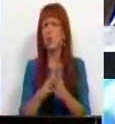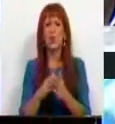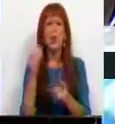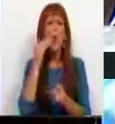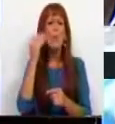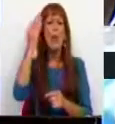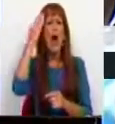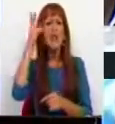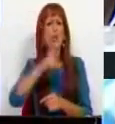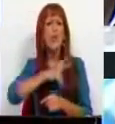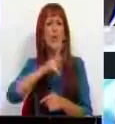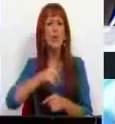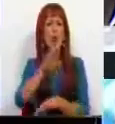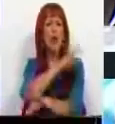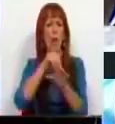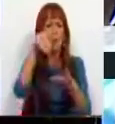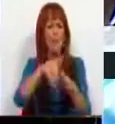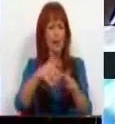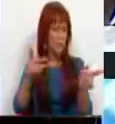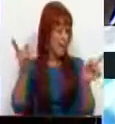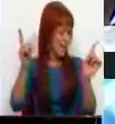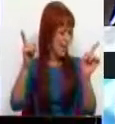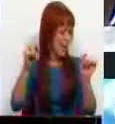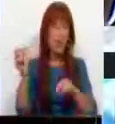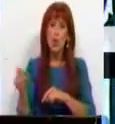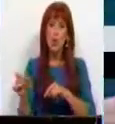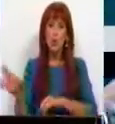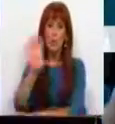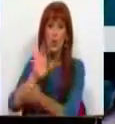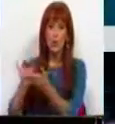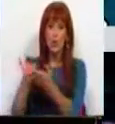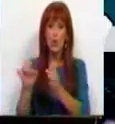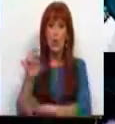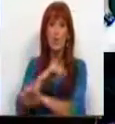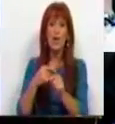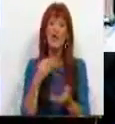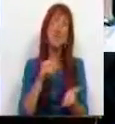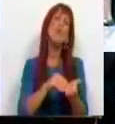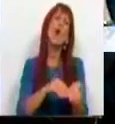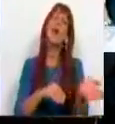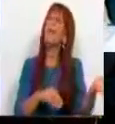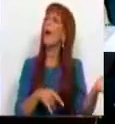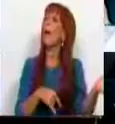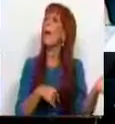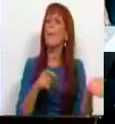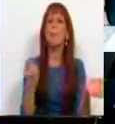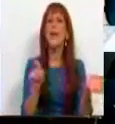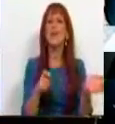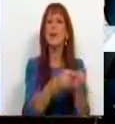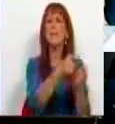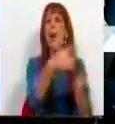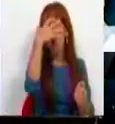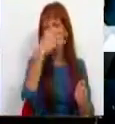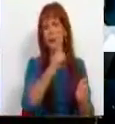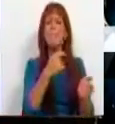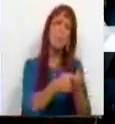como julgam que Portugal está na Europa. Não, os fundos comunitários não são uma esmola ou uma mesada pelo nosso bom